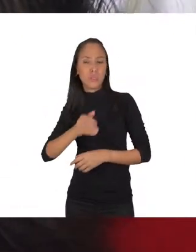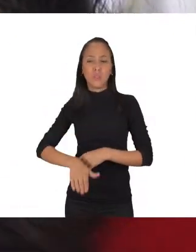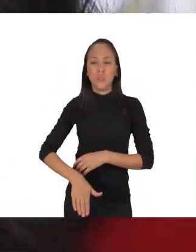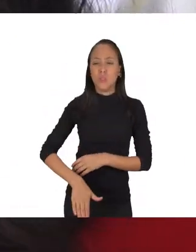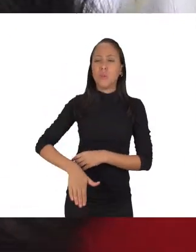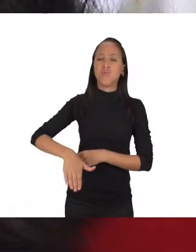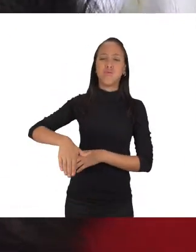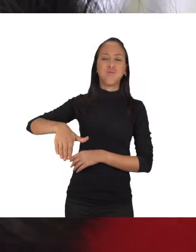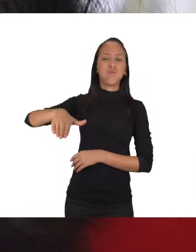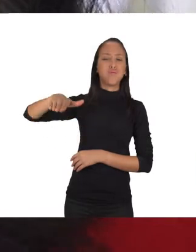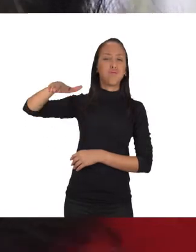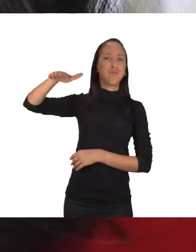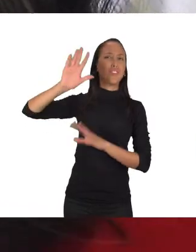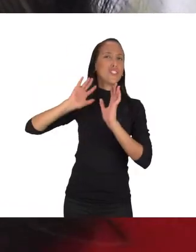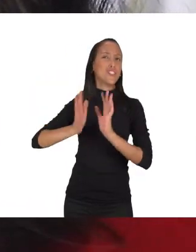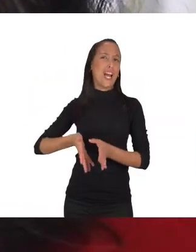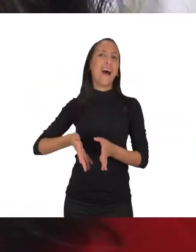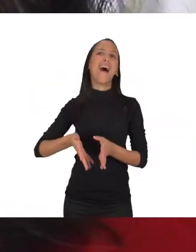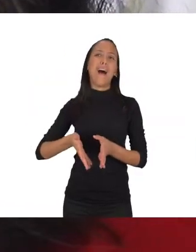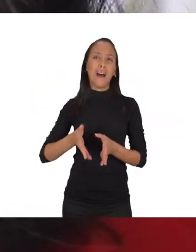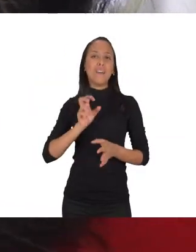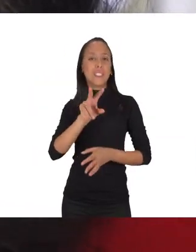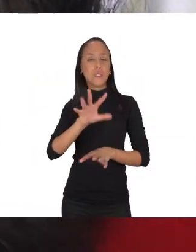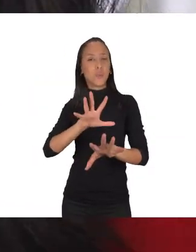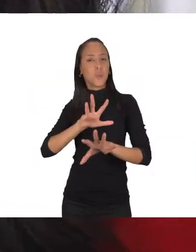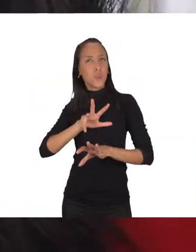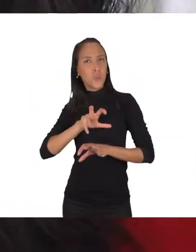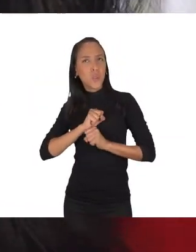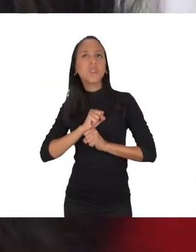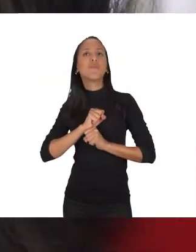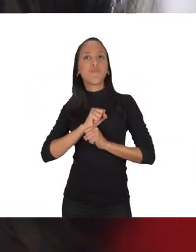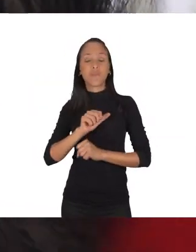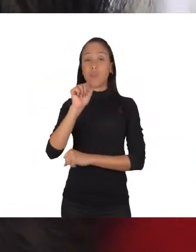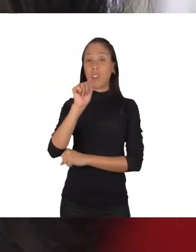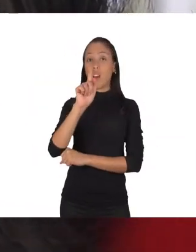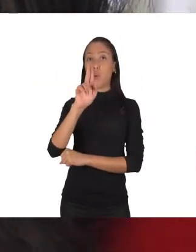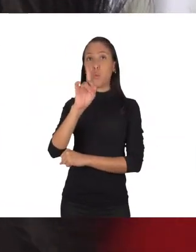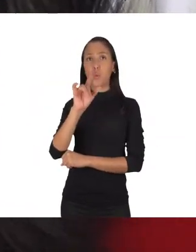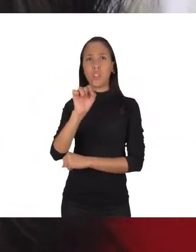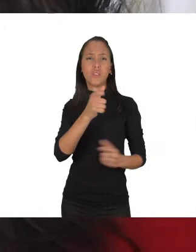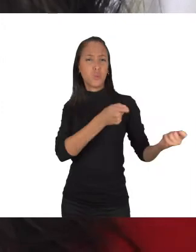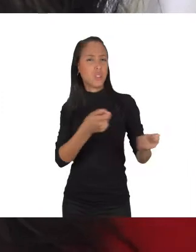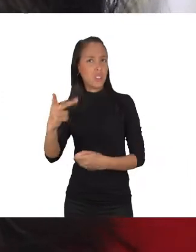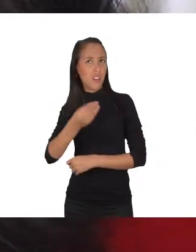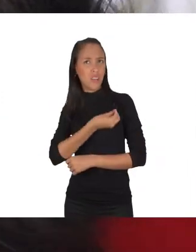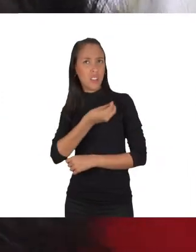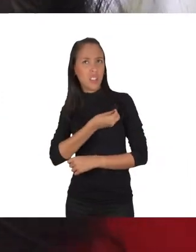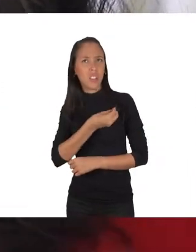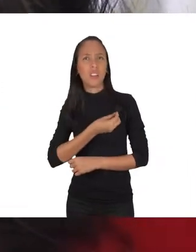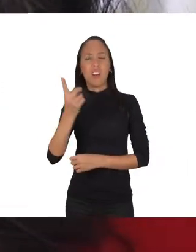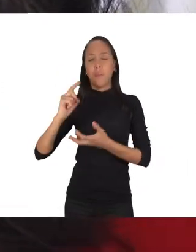teve desde criança, né? Das intoxicações agudas que ela teve, contou